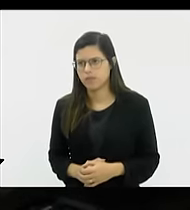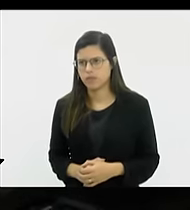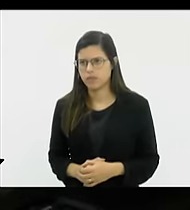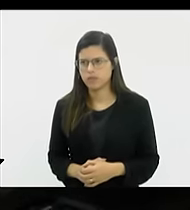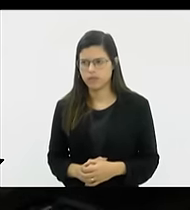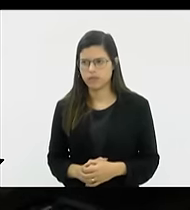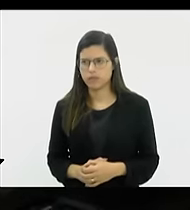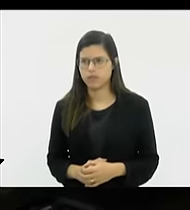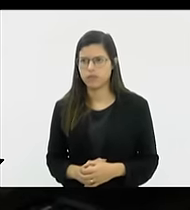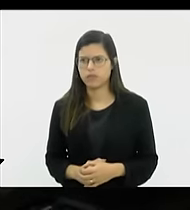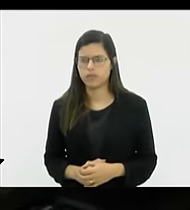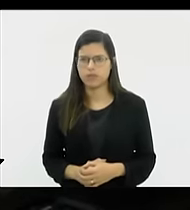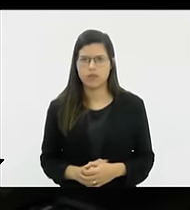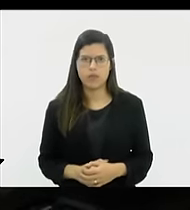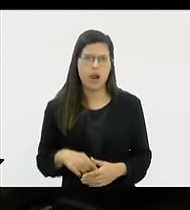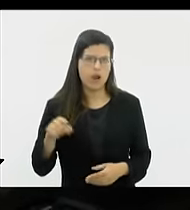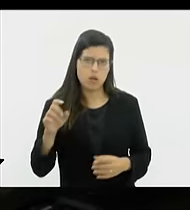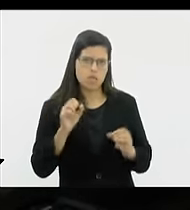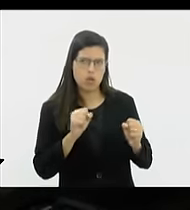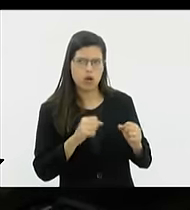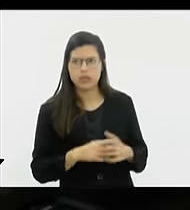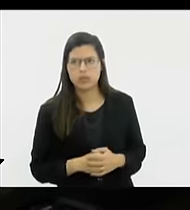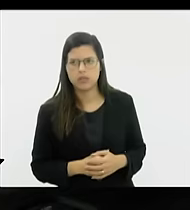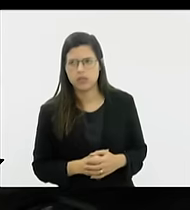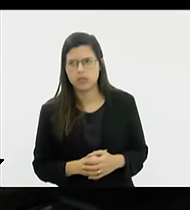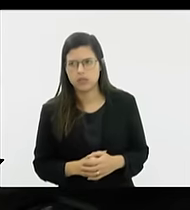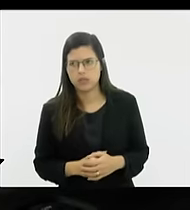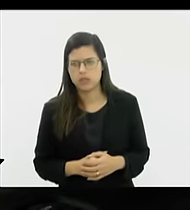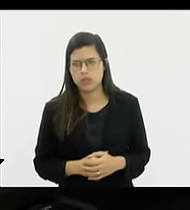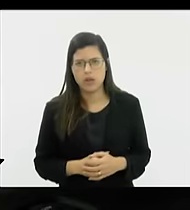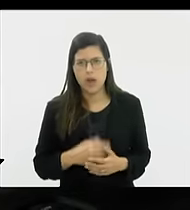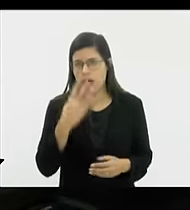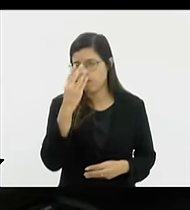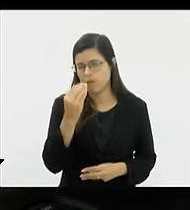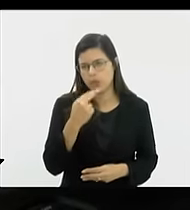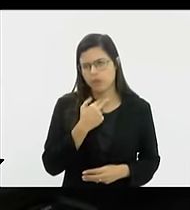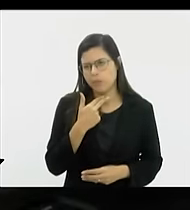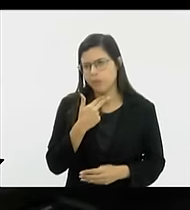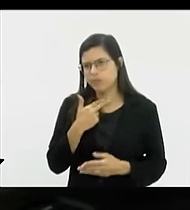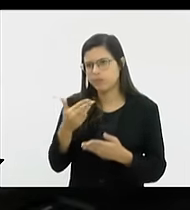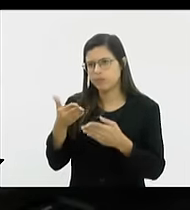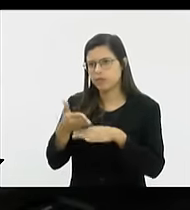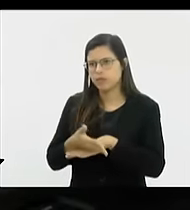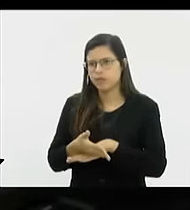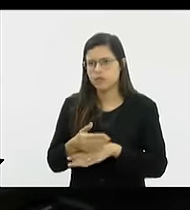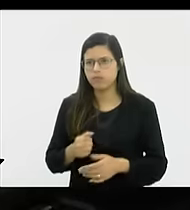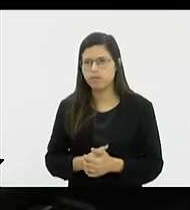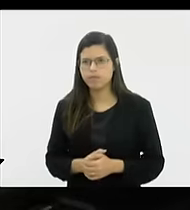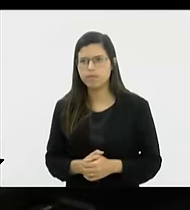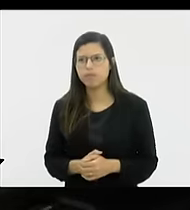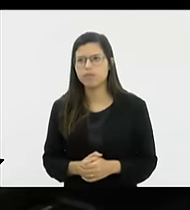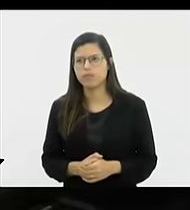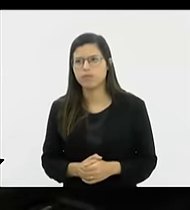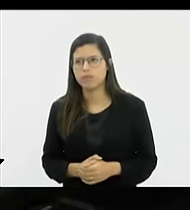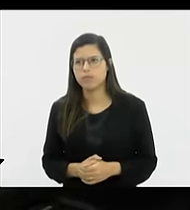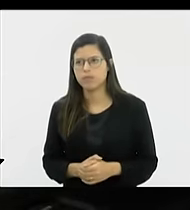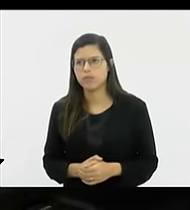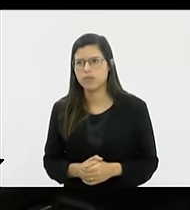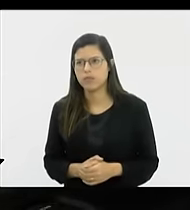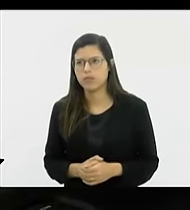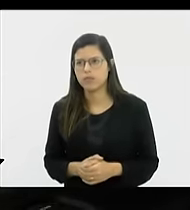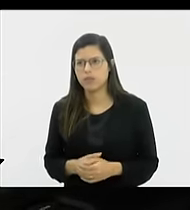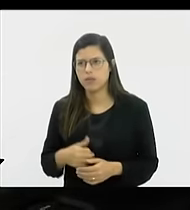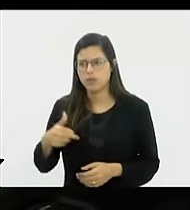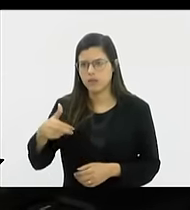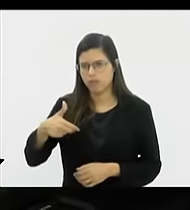avançar mais. Ali pode. Não tem grande e a van não pode ali buscar. Eu vou sair daqui, vai estar aqui. Descendo a passarela, as passageiras